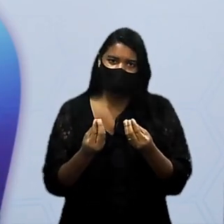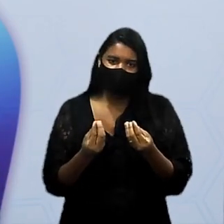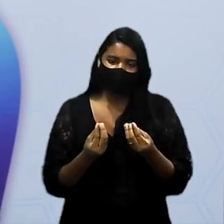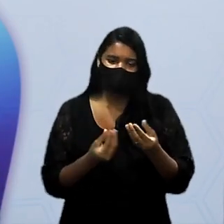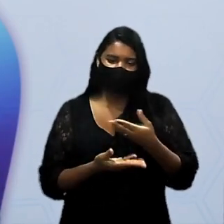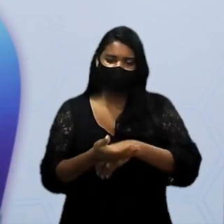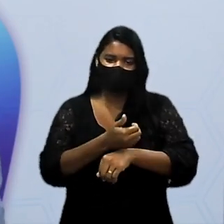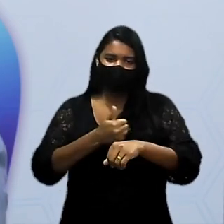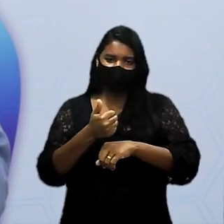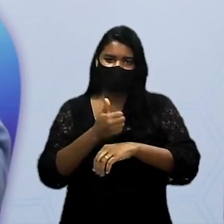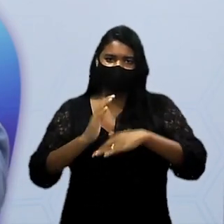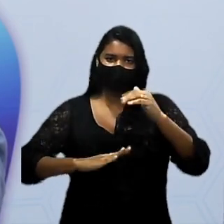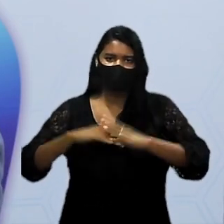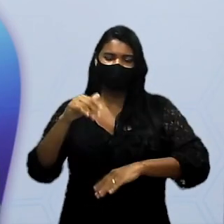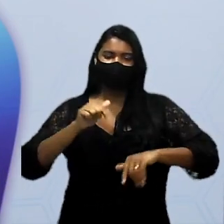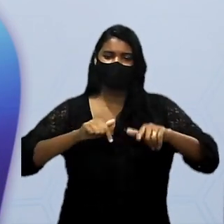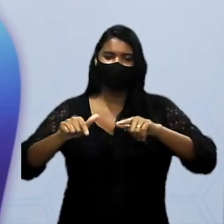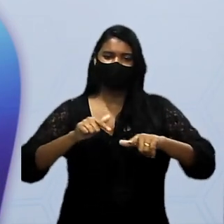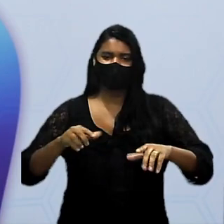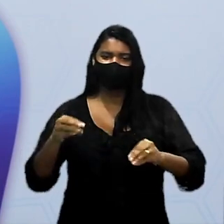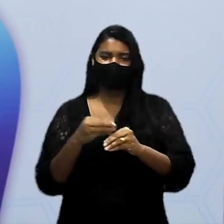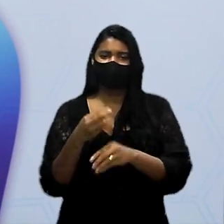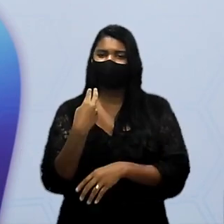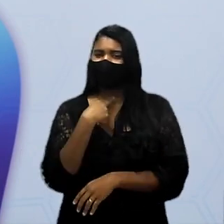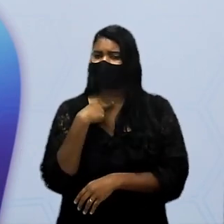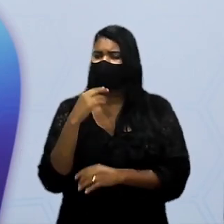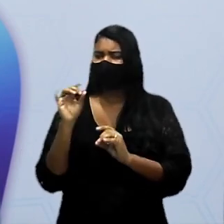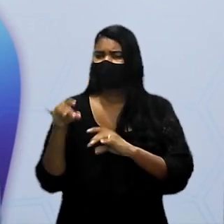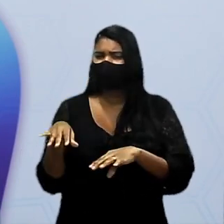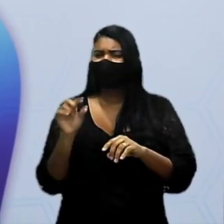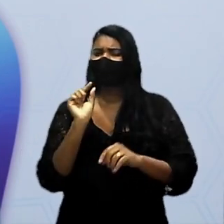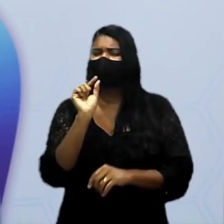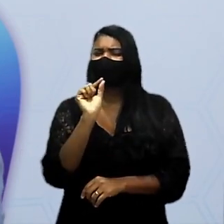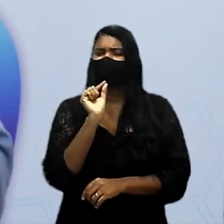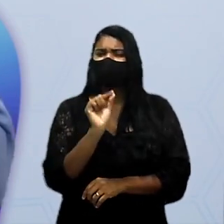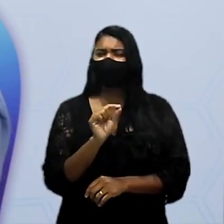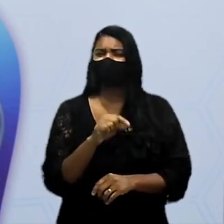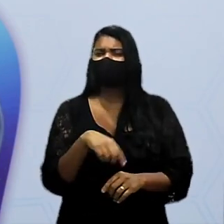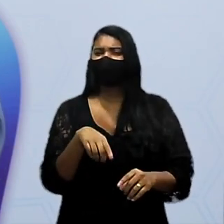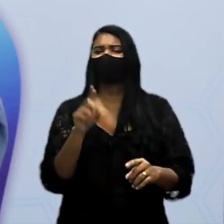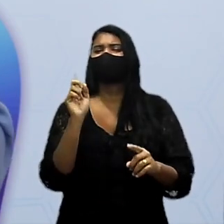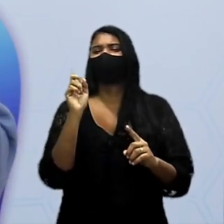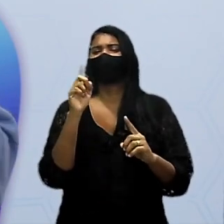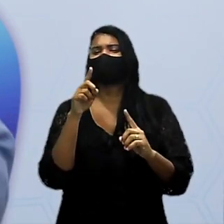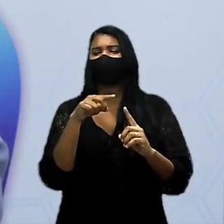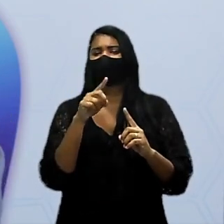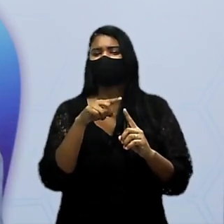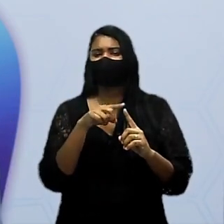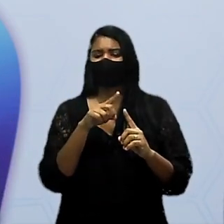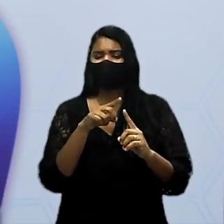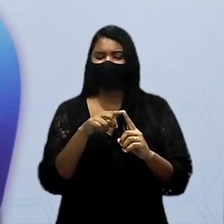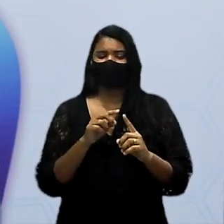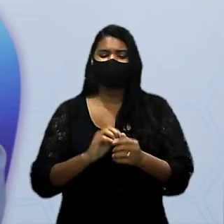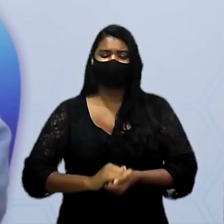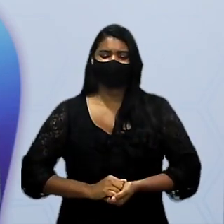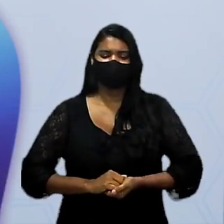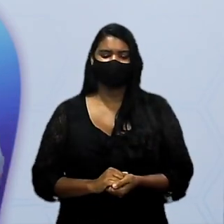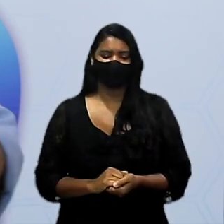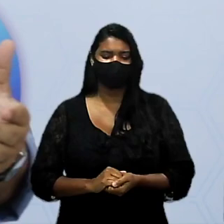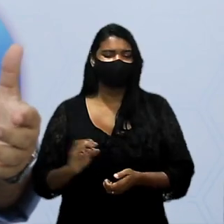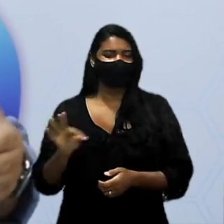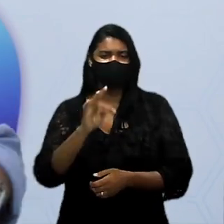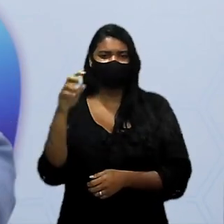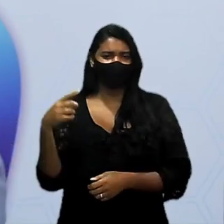atuar profissionalmente. E não podemos deixar de abordar a questão da conectividade, né? Tudo